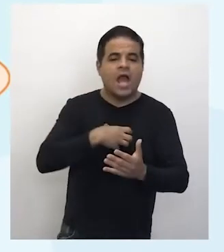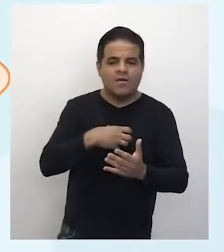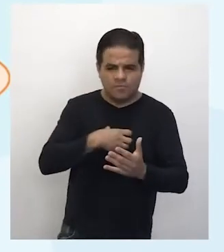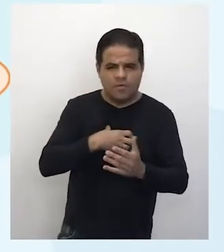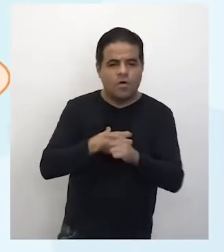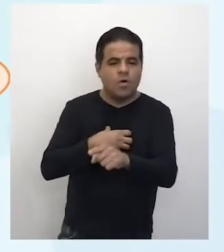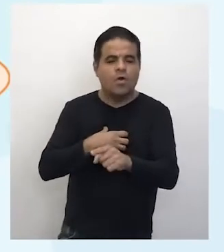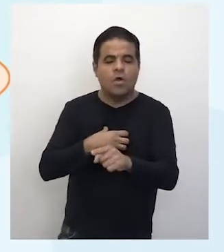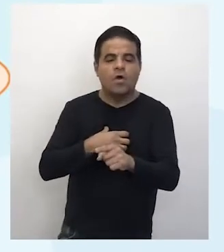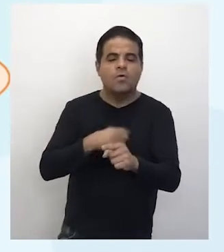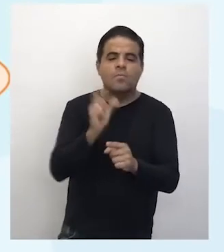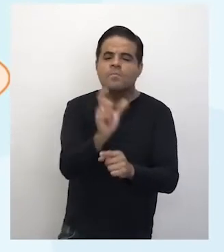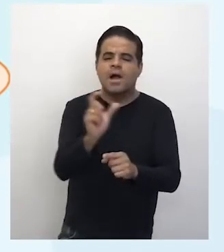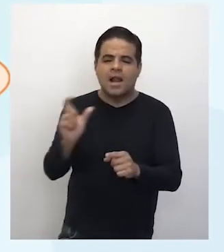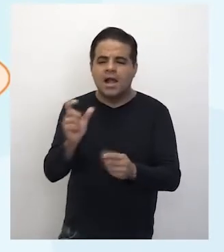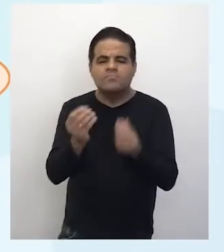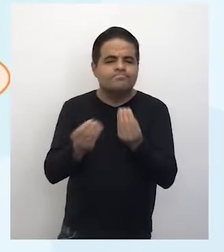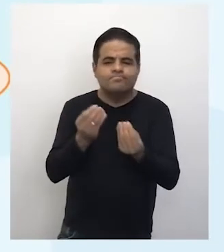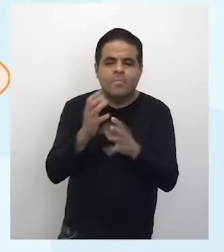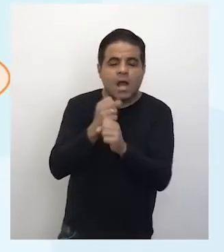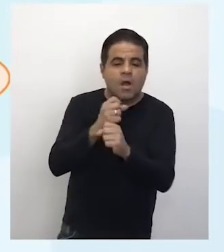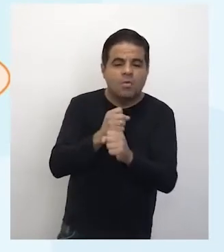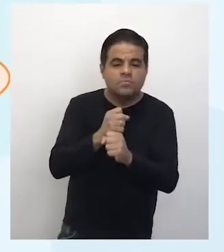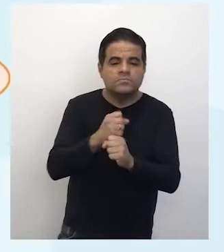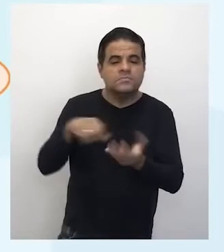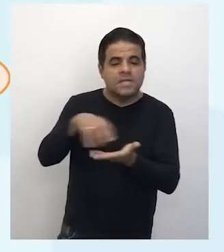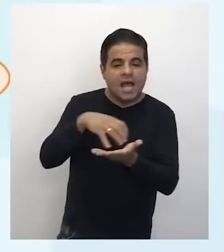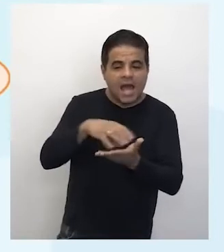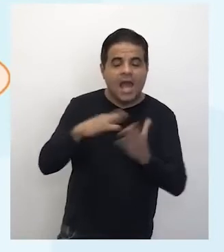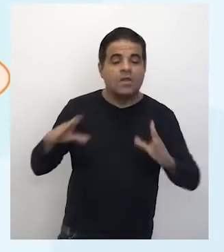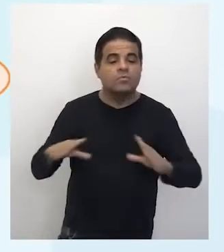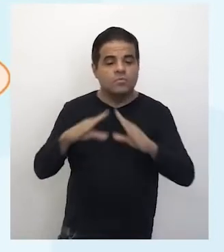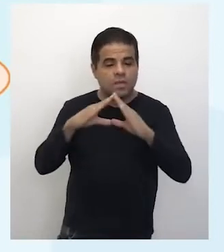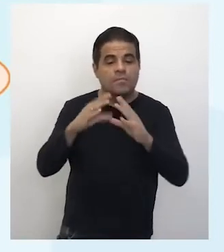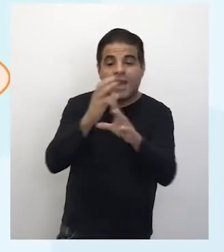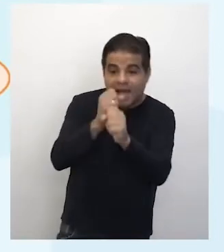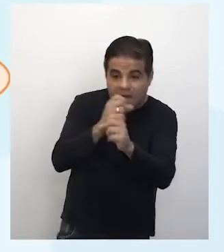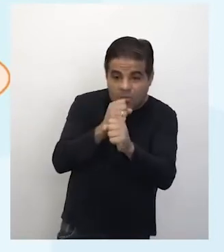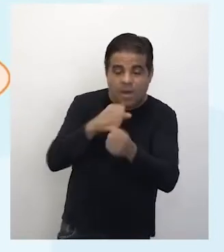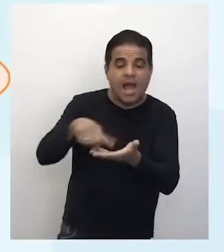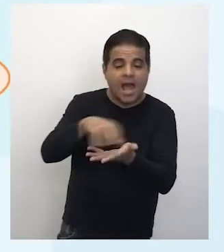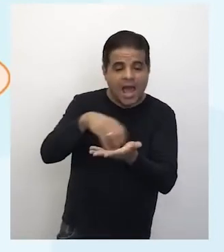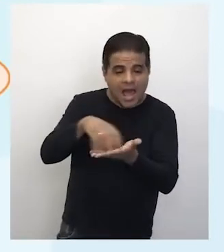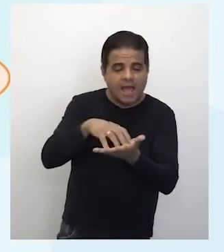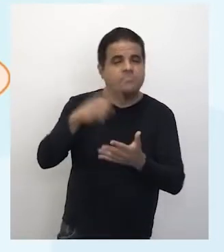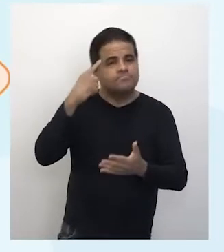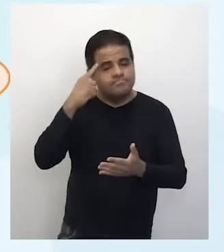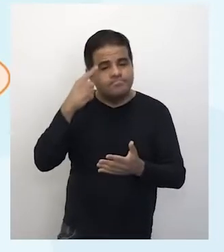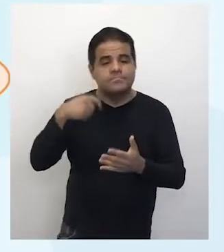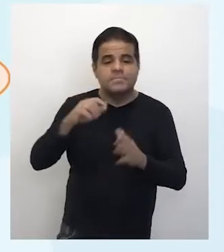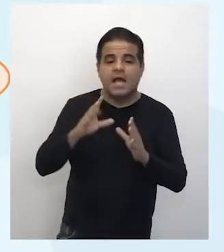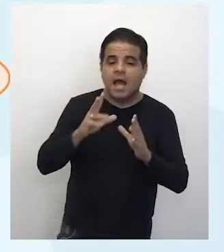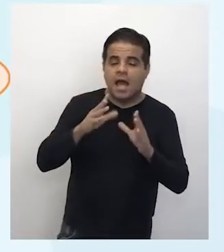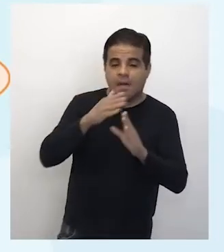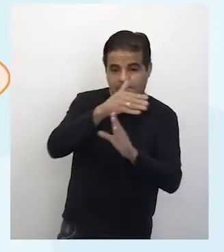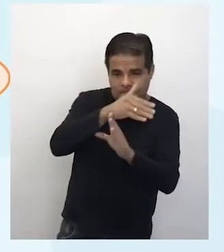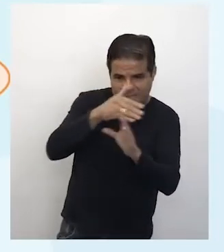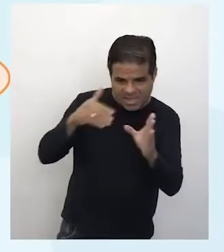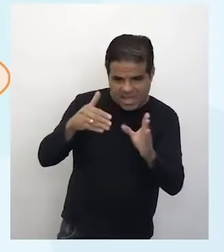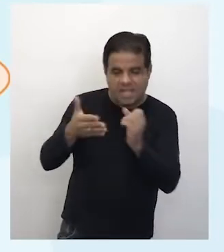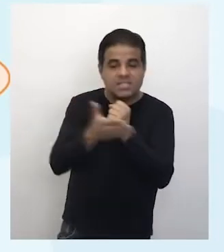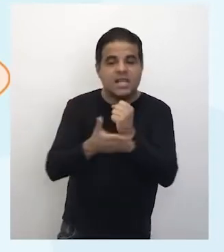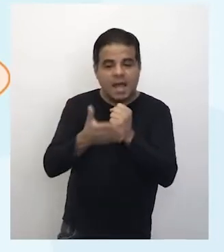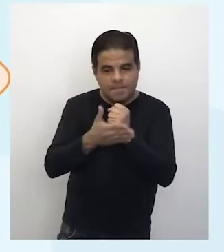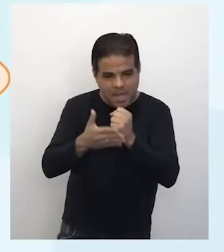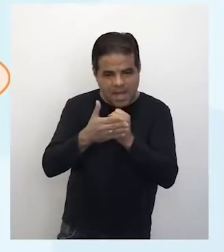fórmula ainda eu escrevo com palavras de como a gente calcule a área do triângulo ó para calcular a área do triângulo a gente pega a metade